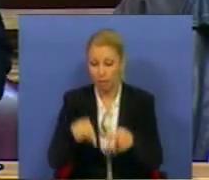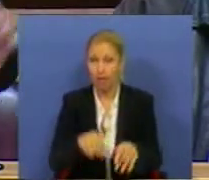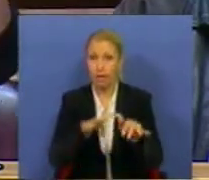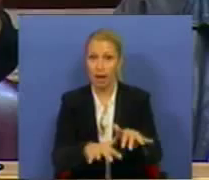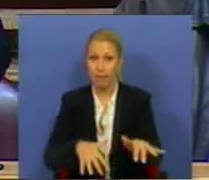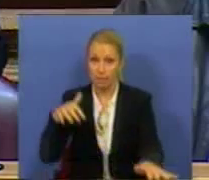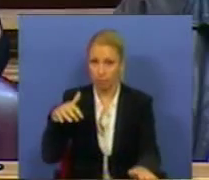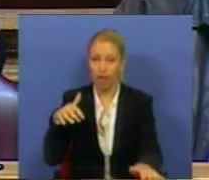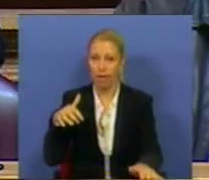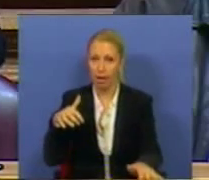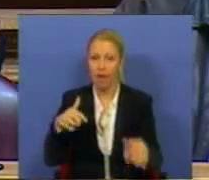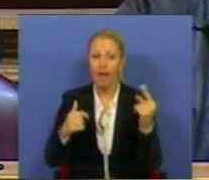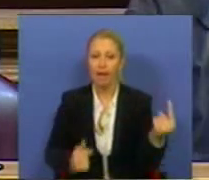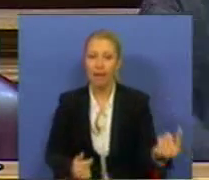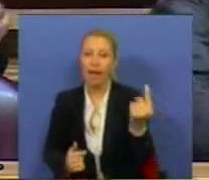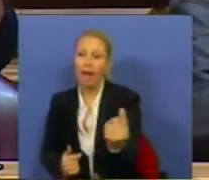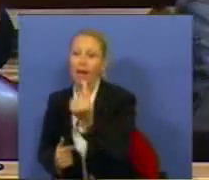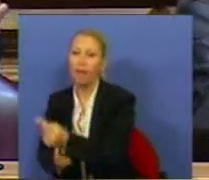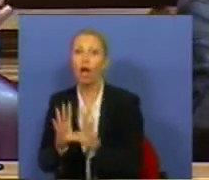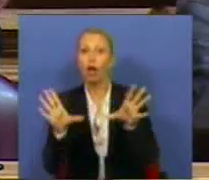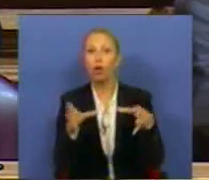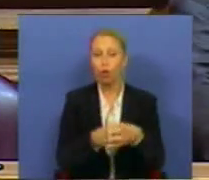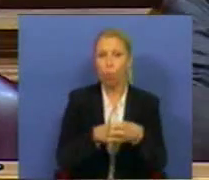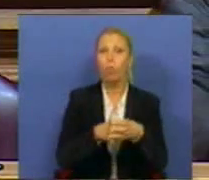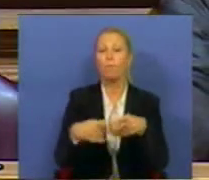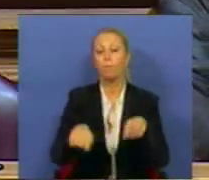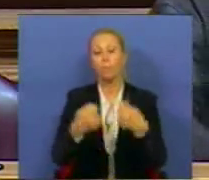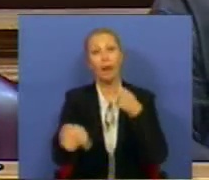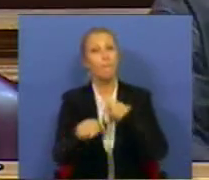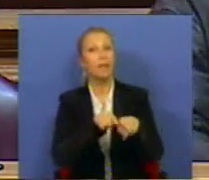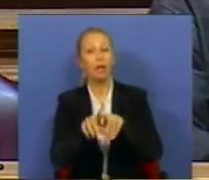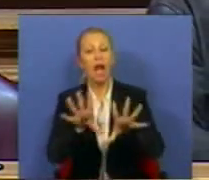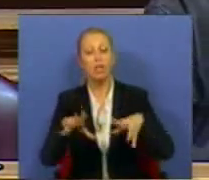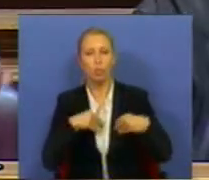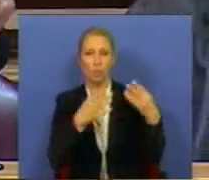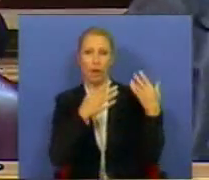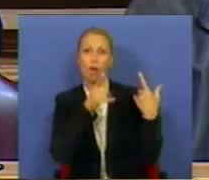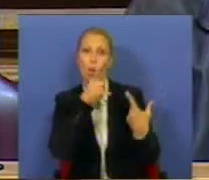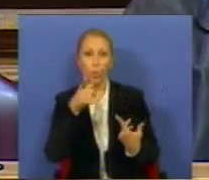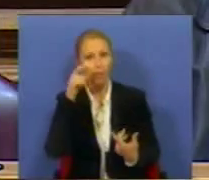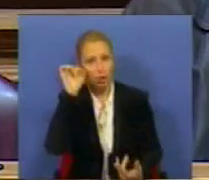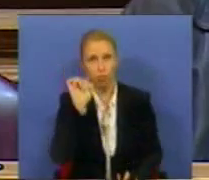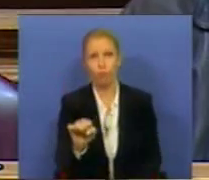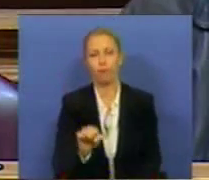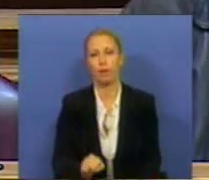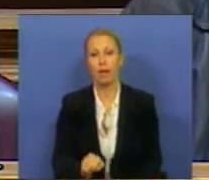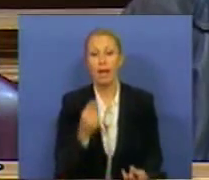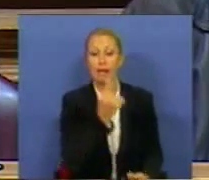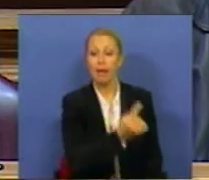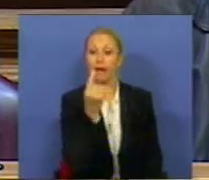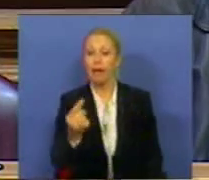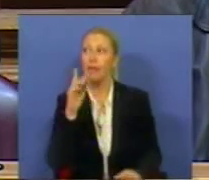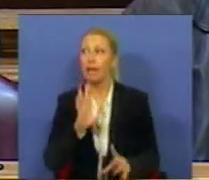Assembleia é que cada força partidária assuma os seus compromissos. Exato. Que cada força